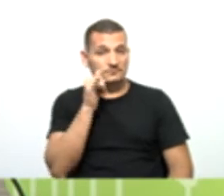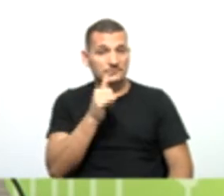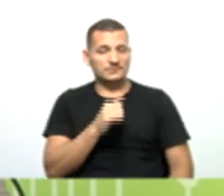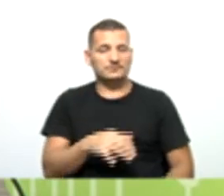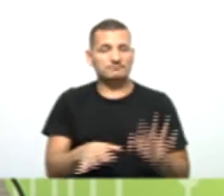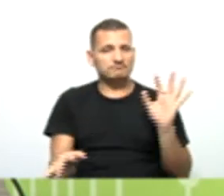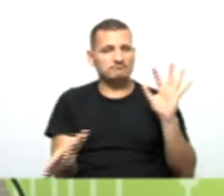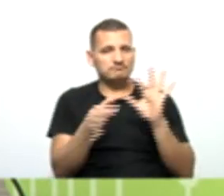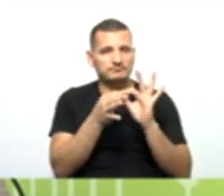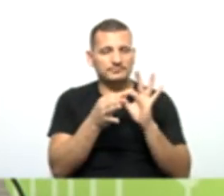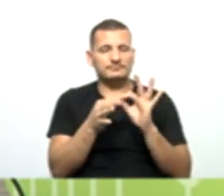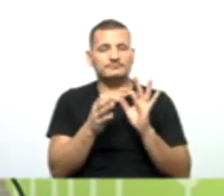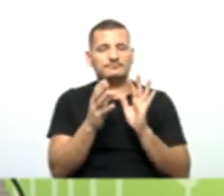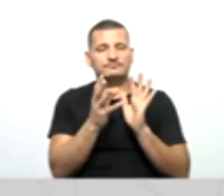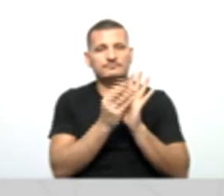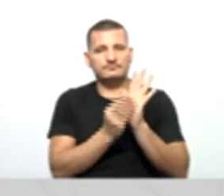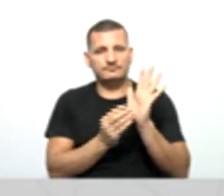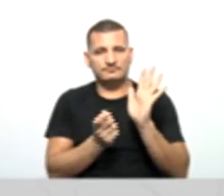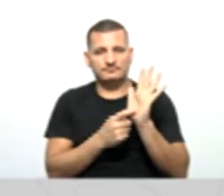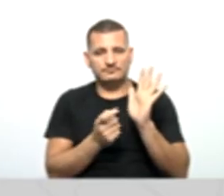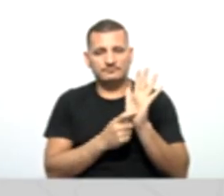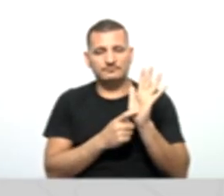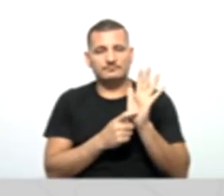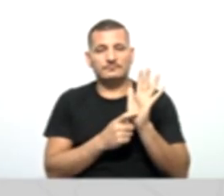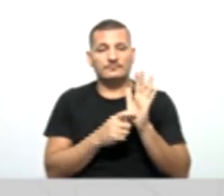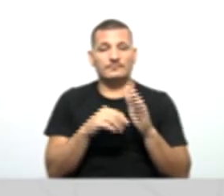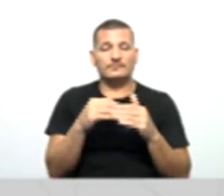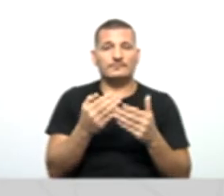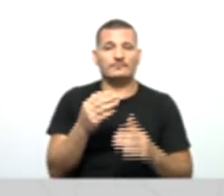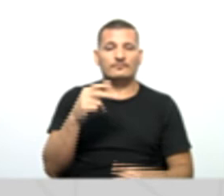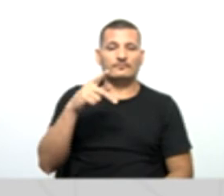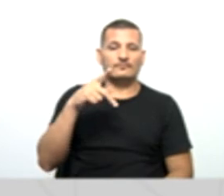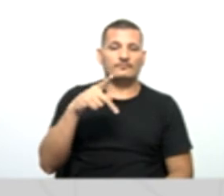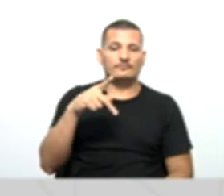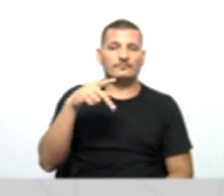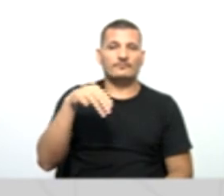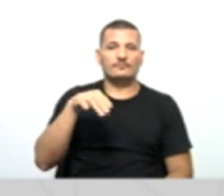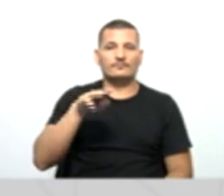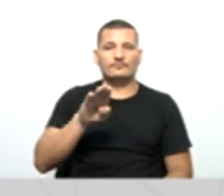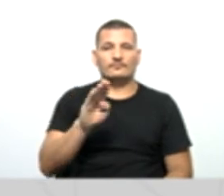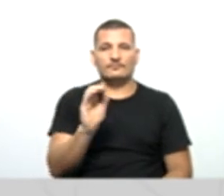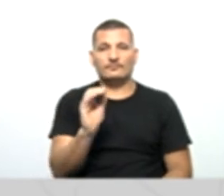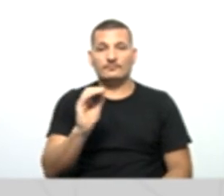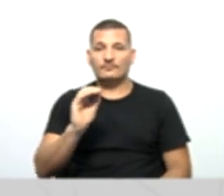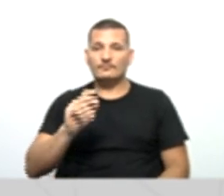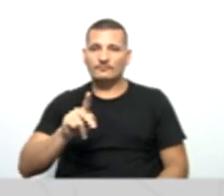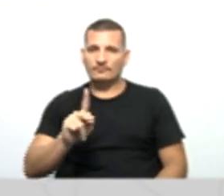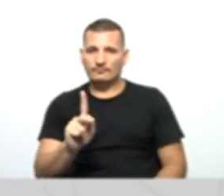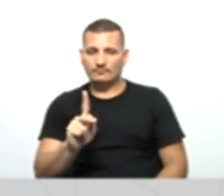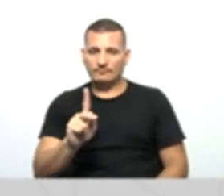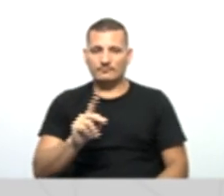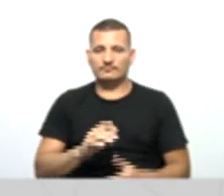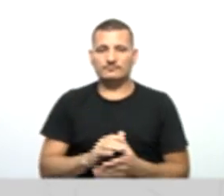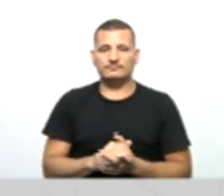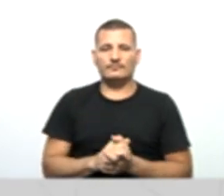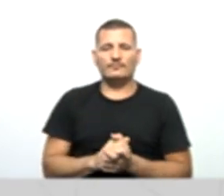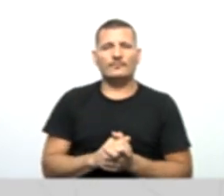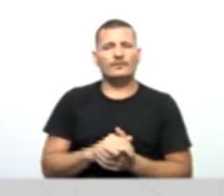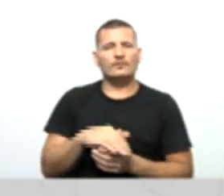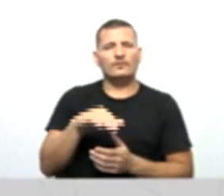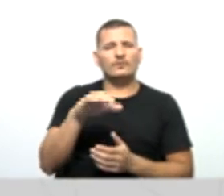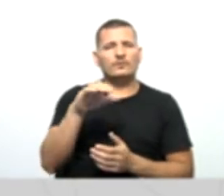tem aqui para a aula de hoje, tá, gente? Ó, segundo o PMBOK, o escopo de um projeto consiste no